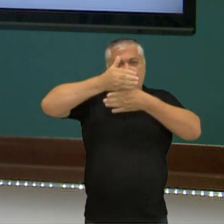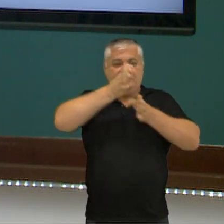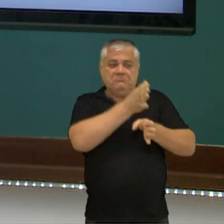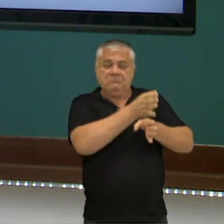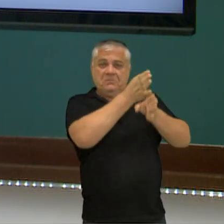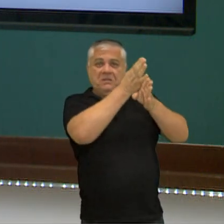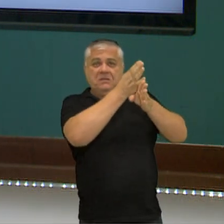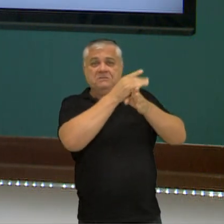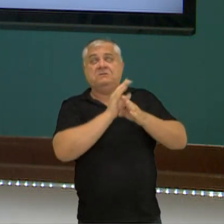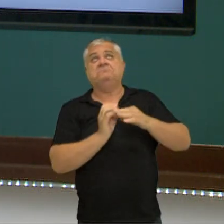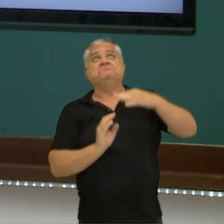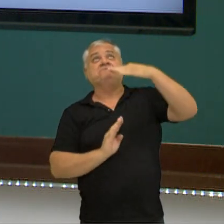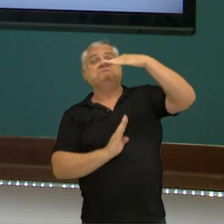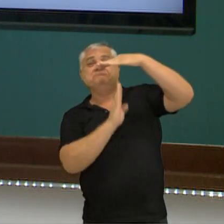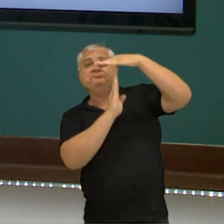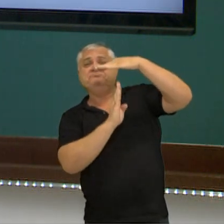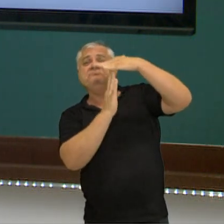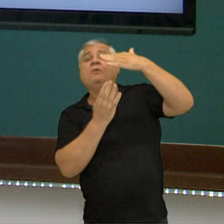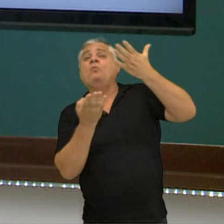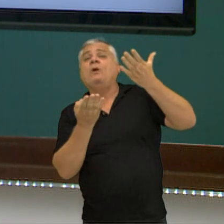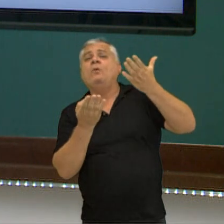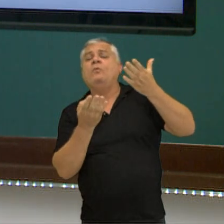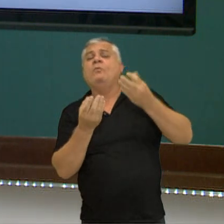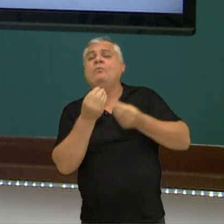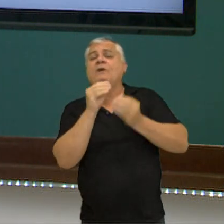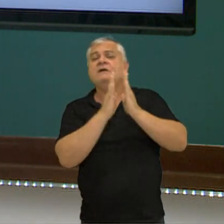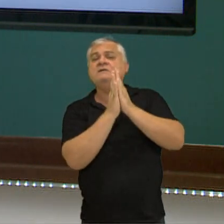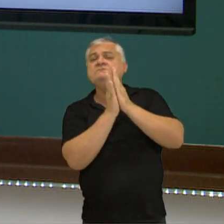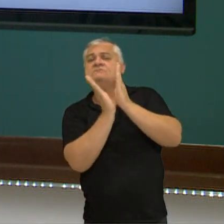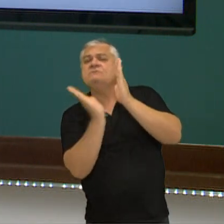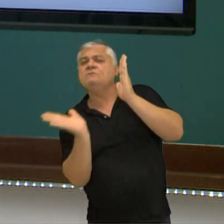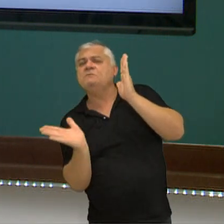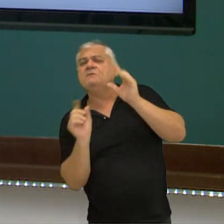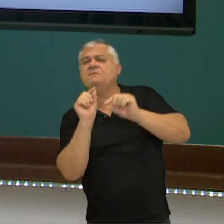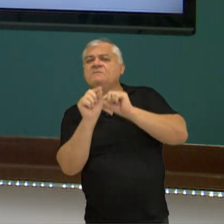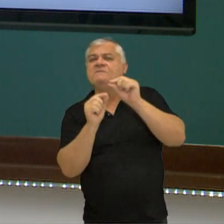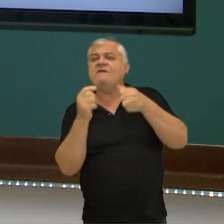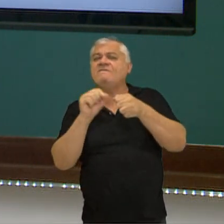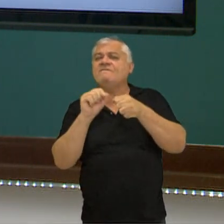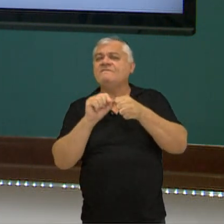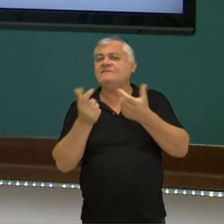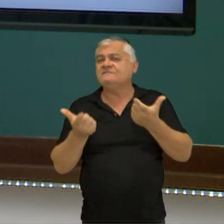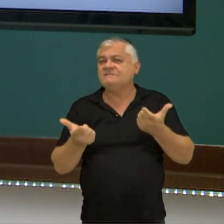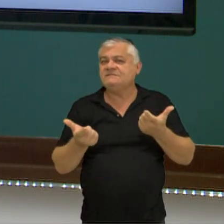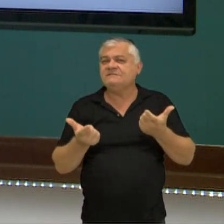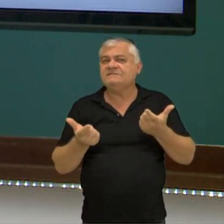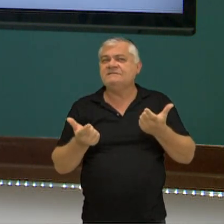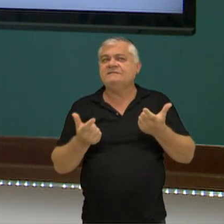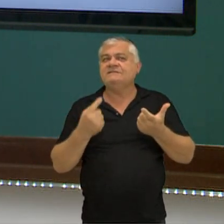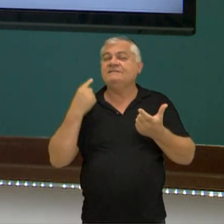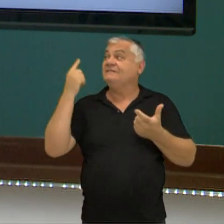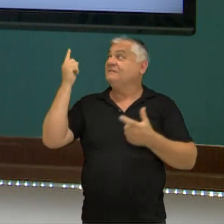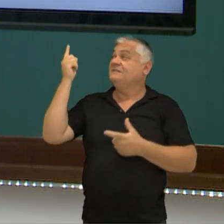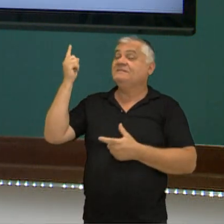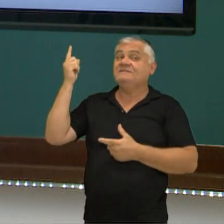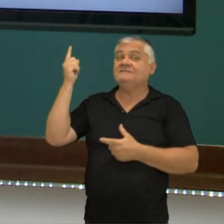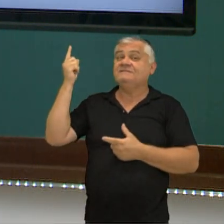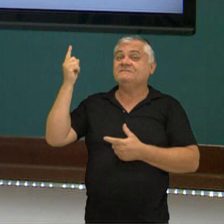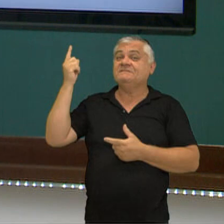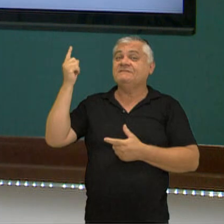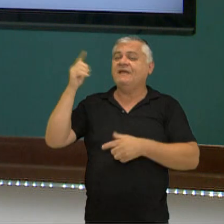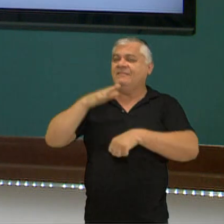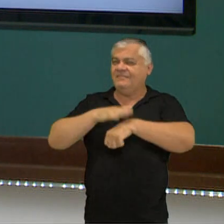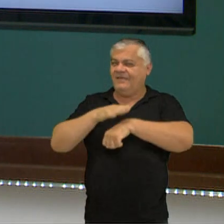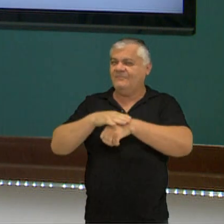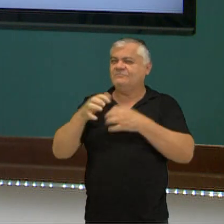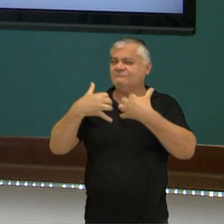também no teto e no chão. Qual seria a sombra que ele poderia projetar? Um